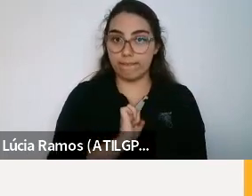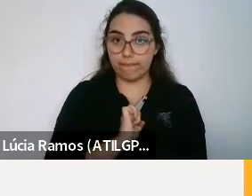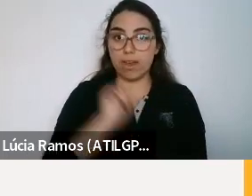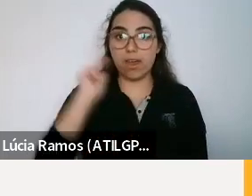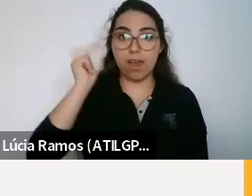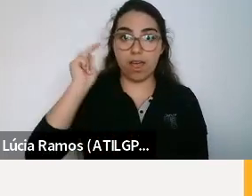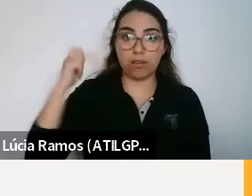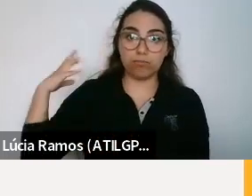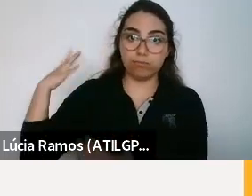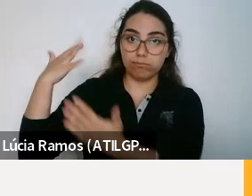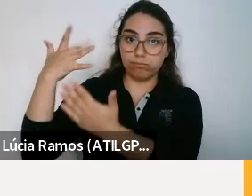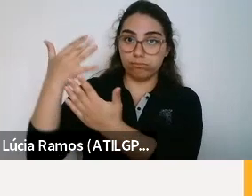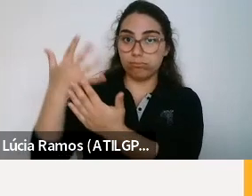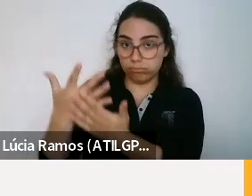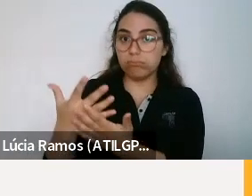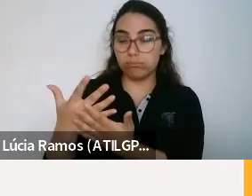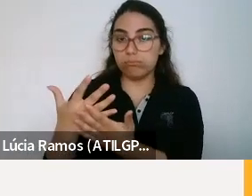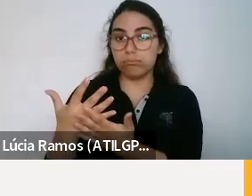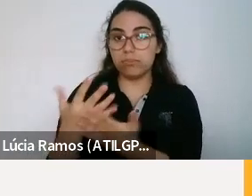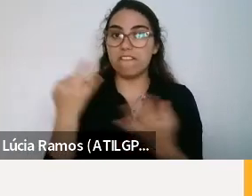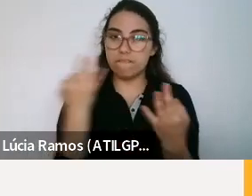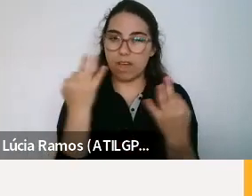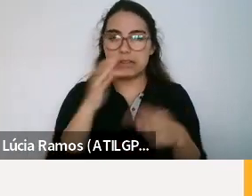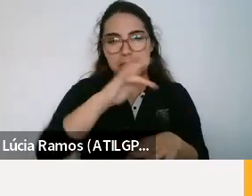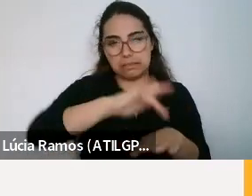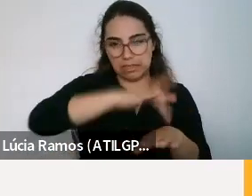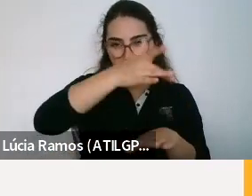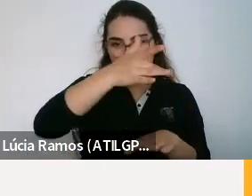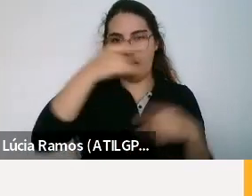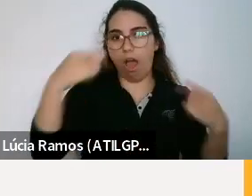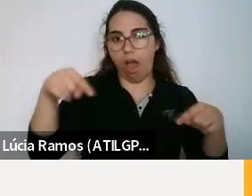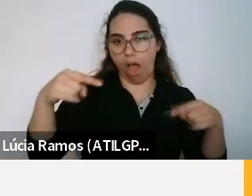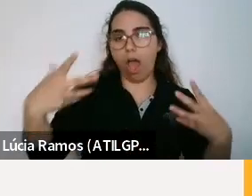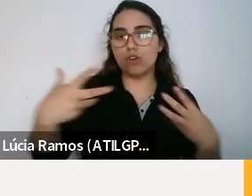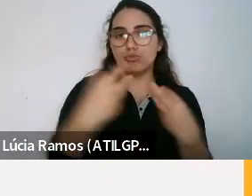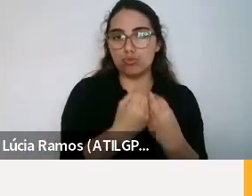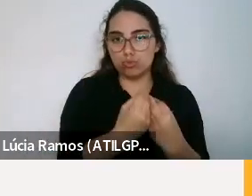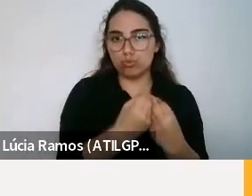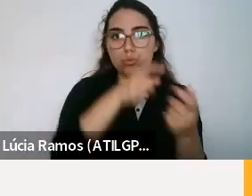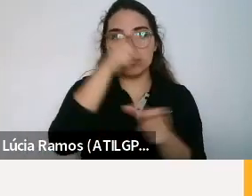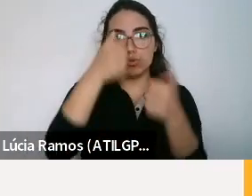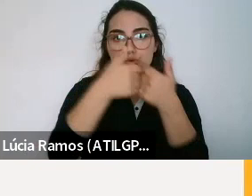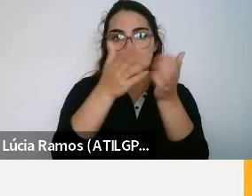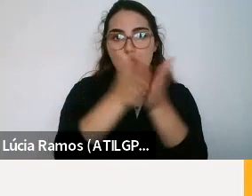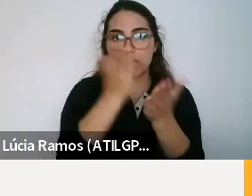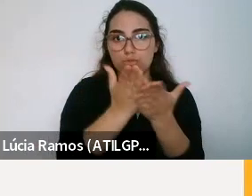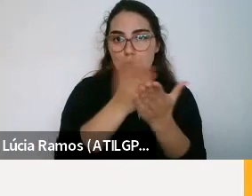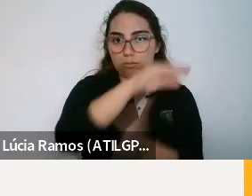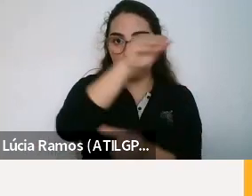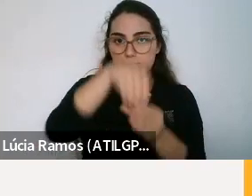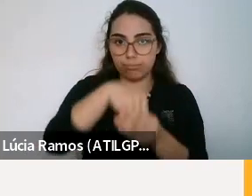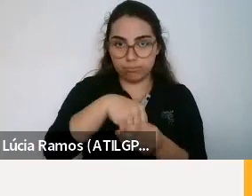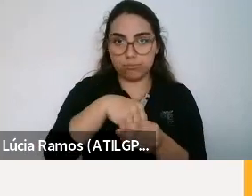últimos anos, tem havido de facto uma grande sensibilização junto de toda a comunidade educativa. Para que sempre que